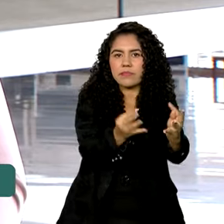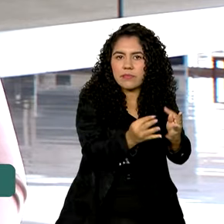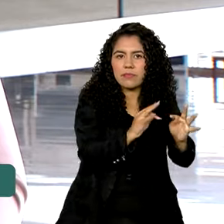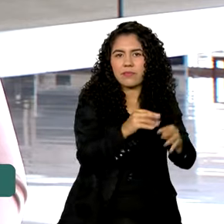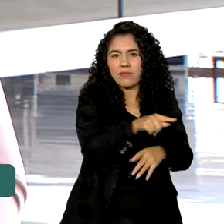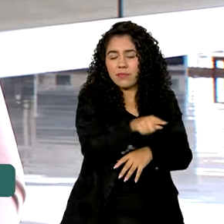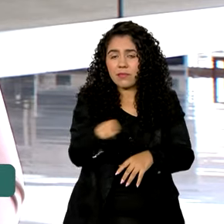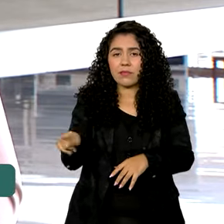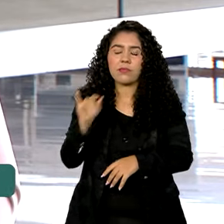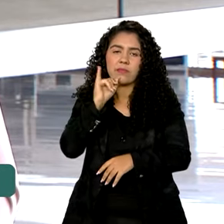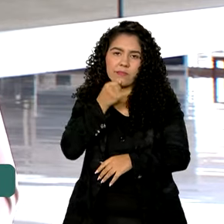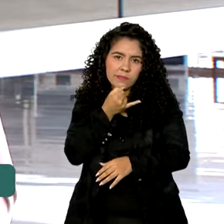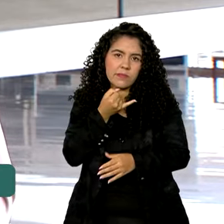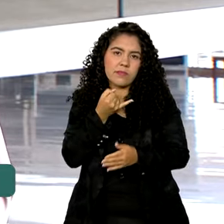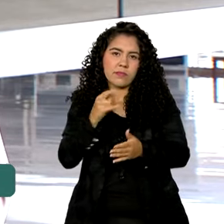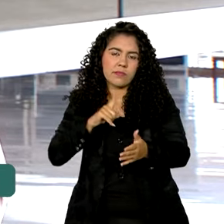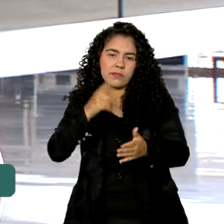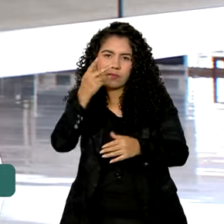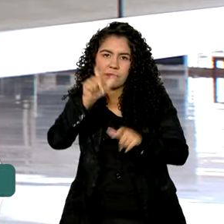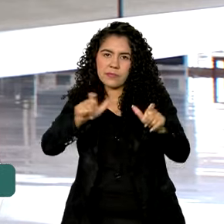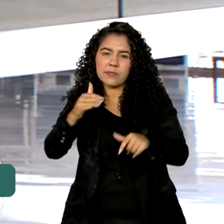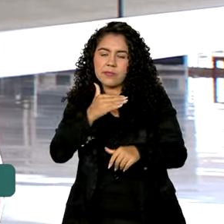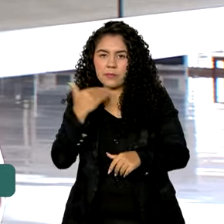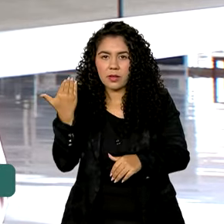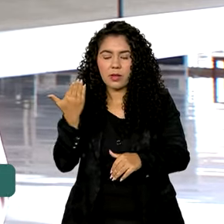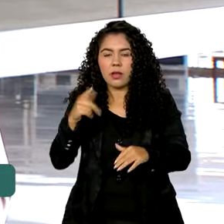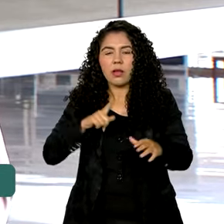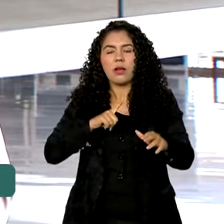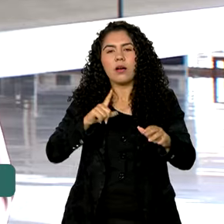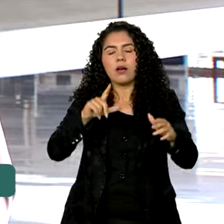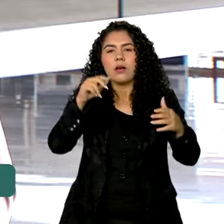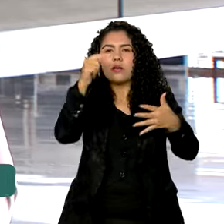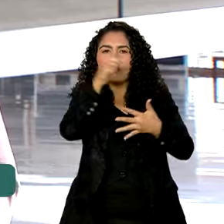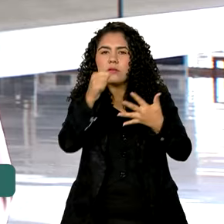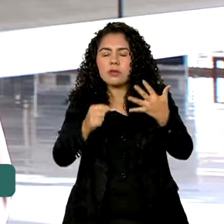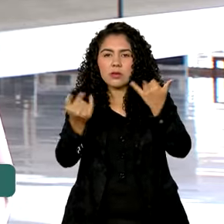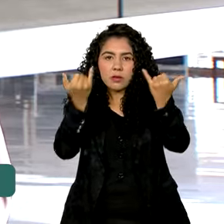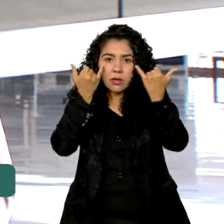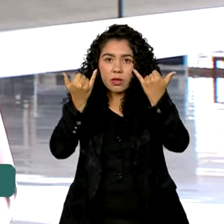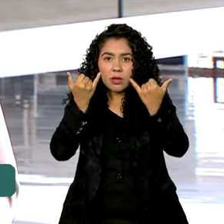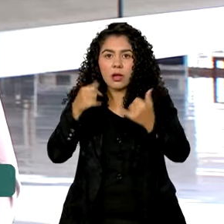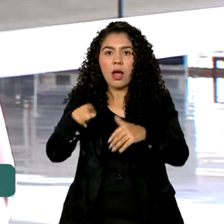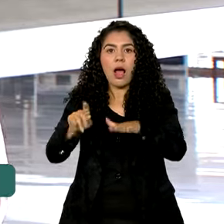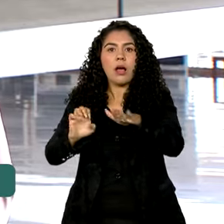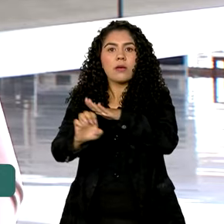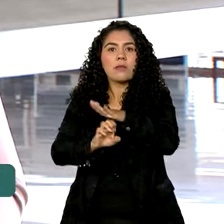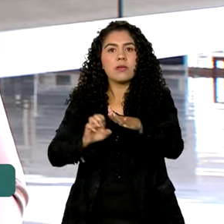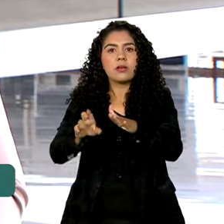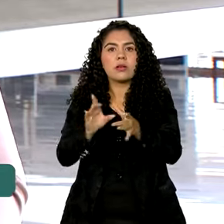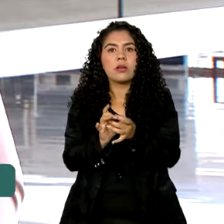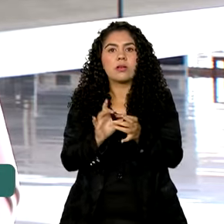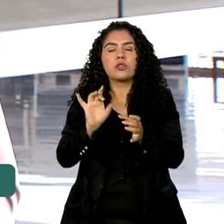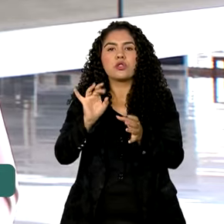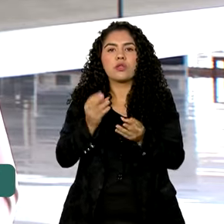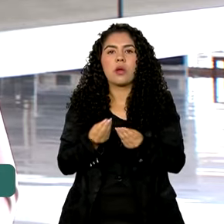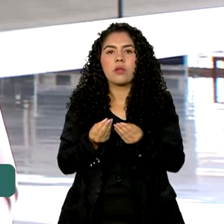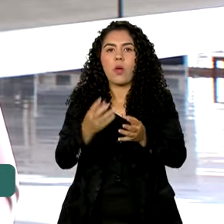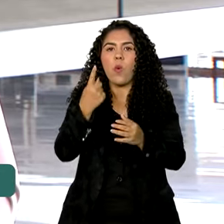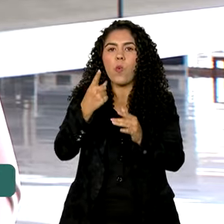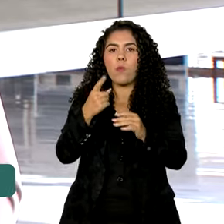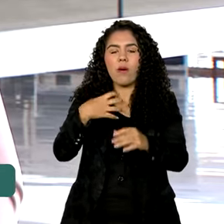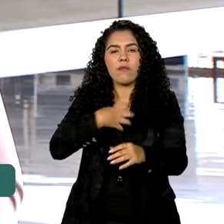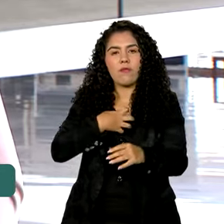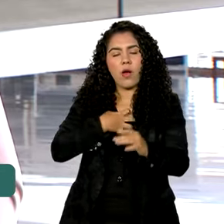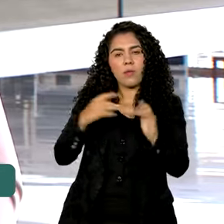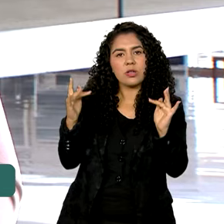vítimas desse desastre aéreo de acordo com os relatos a empresa disponibilizou somente um canal o que não era suficiente para atender